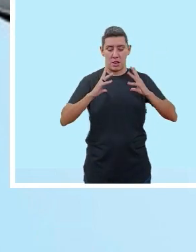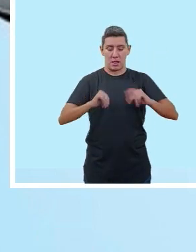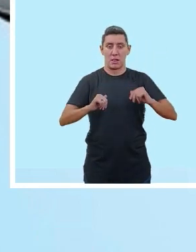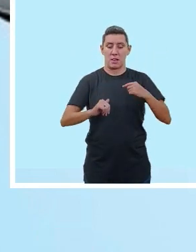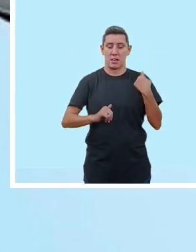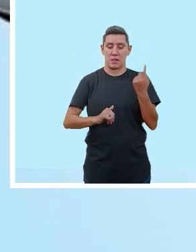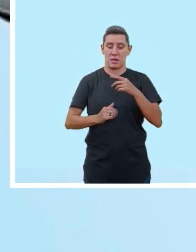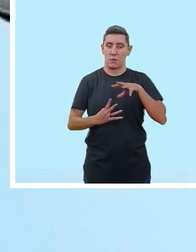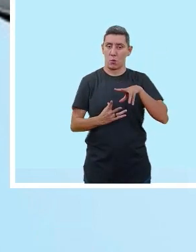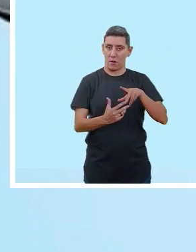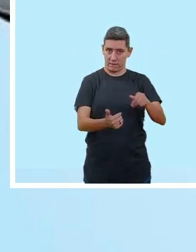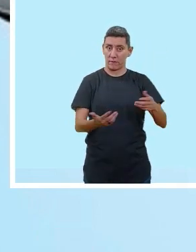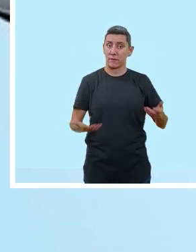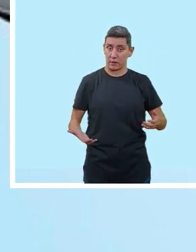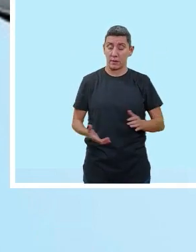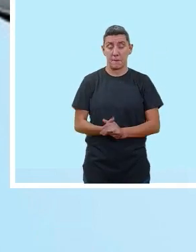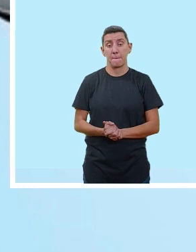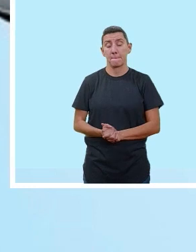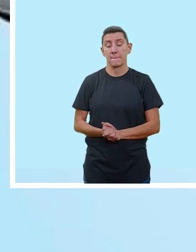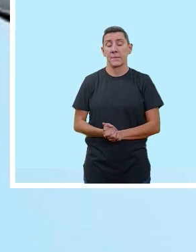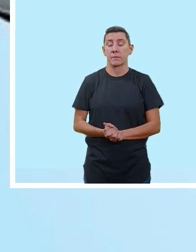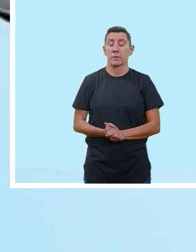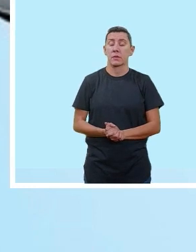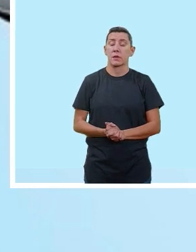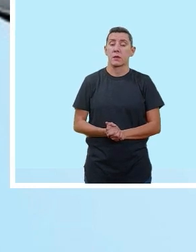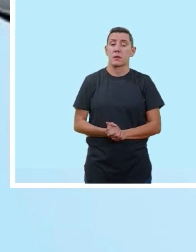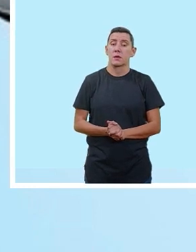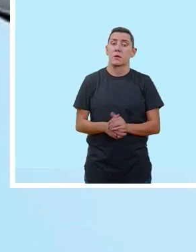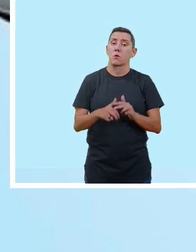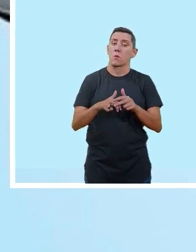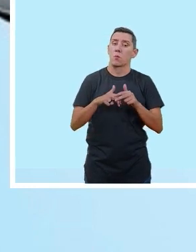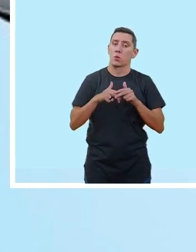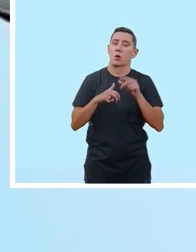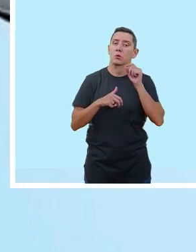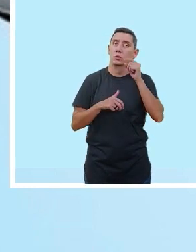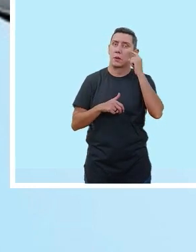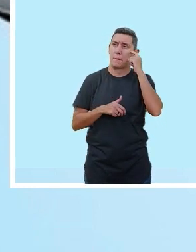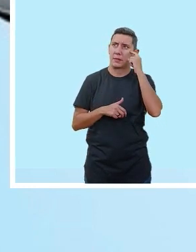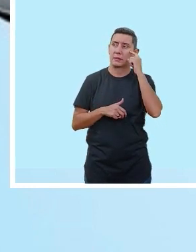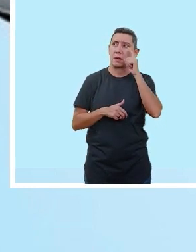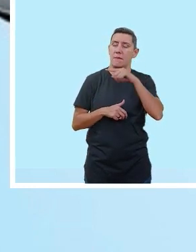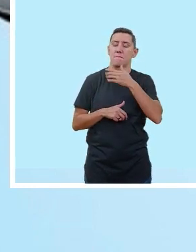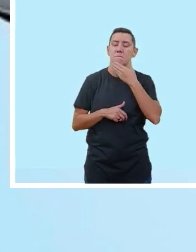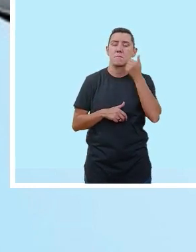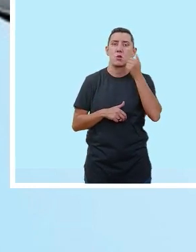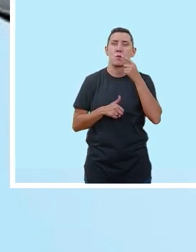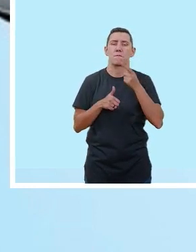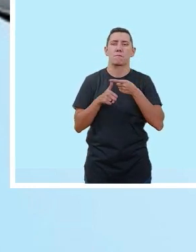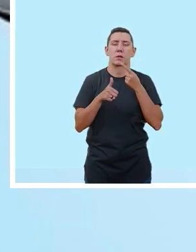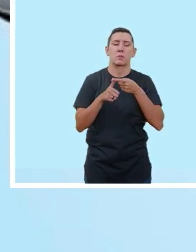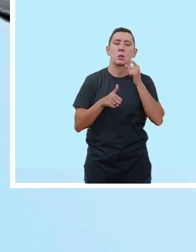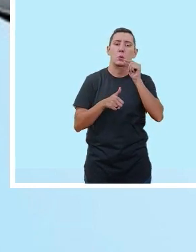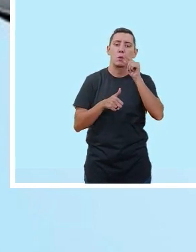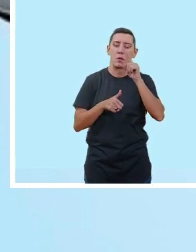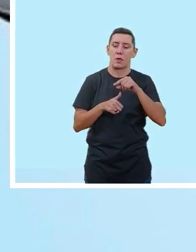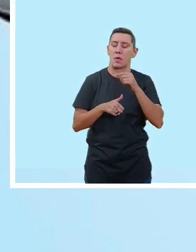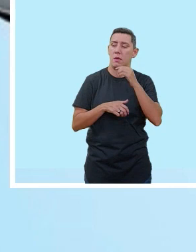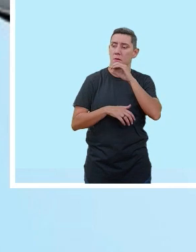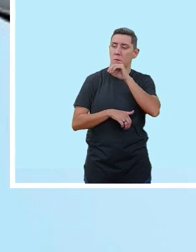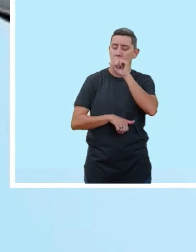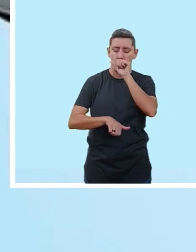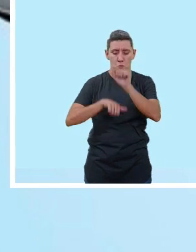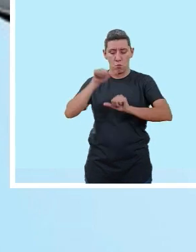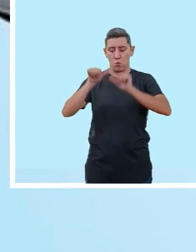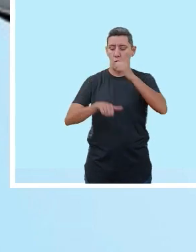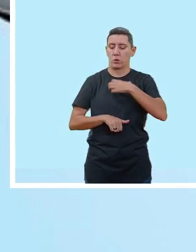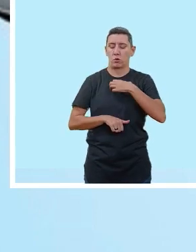mais sustentável, né? Através dessa revolução energética. Então, esse é um tópico muito importante para a